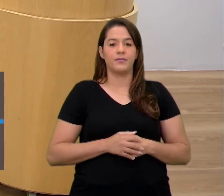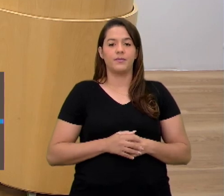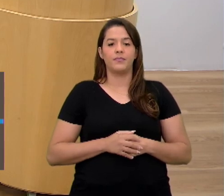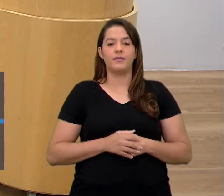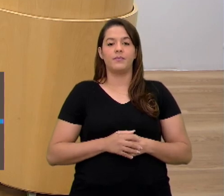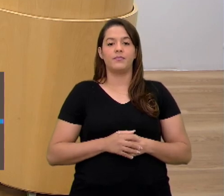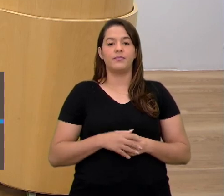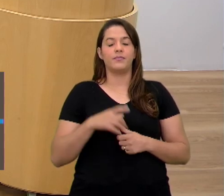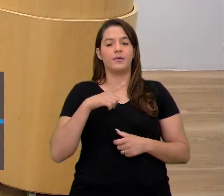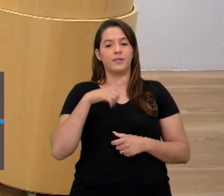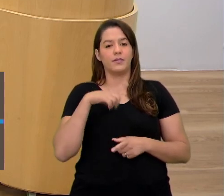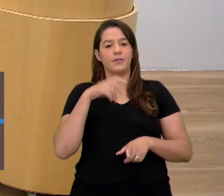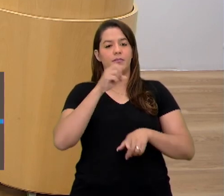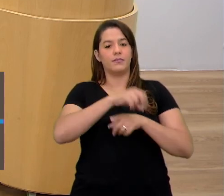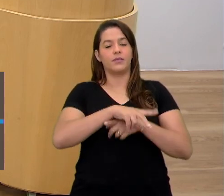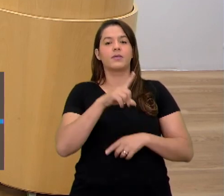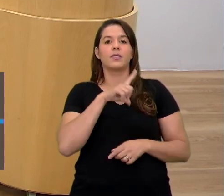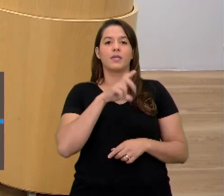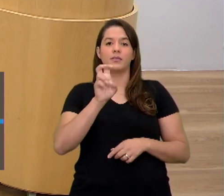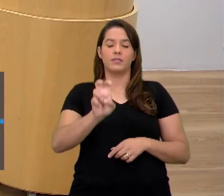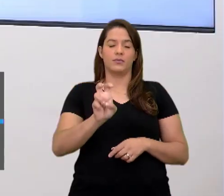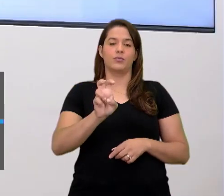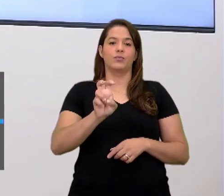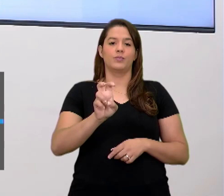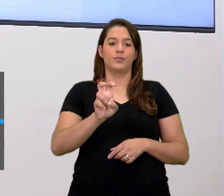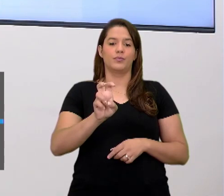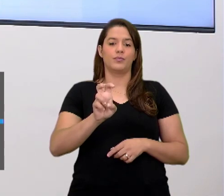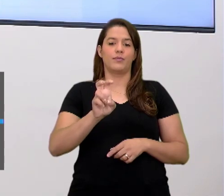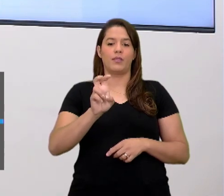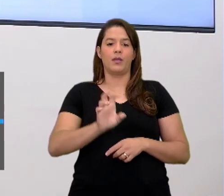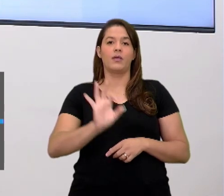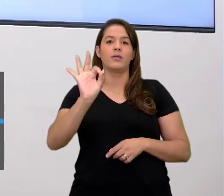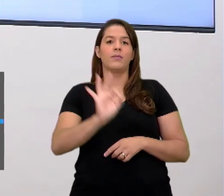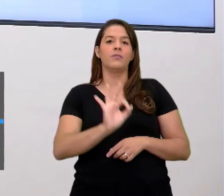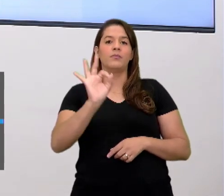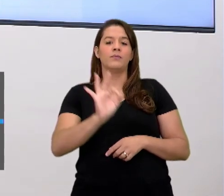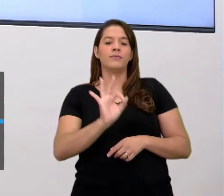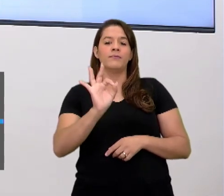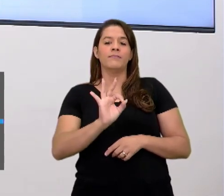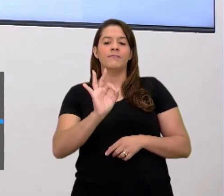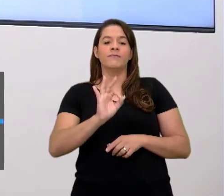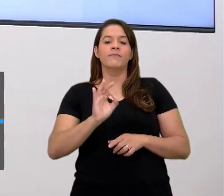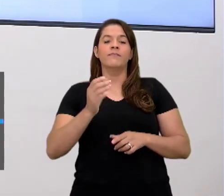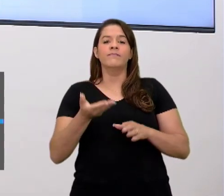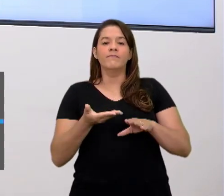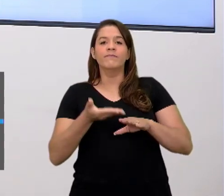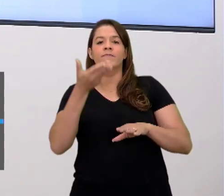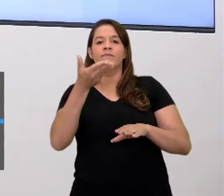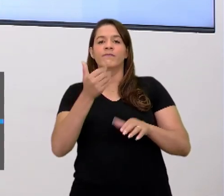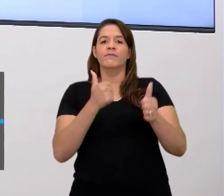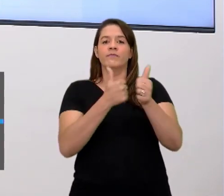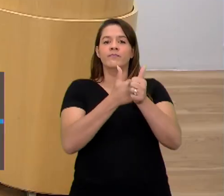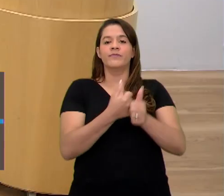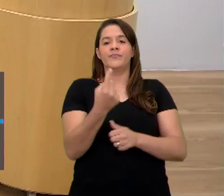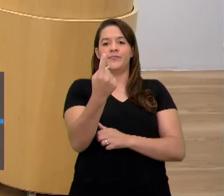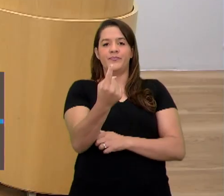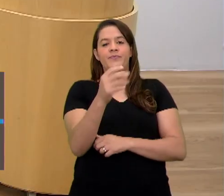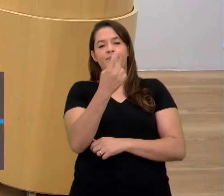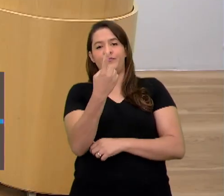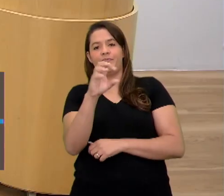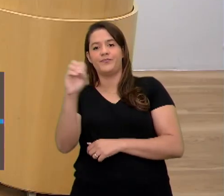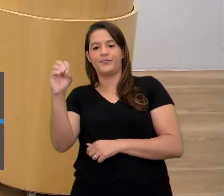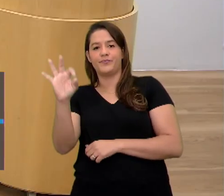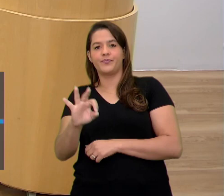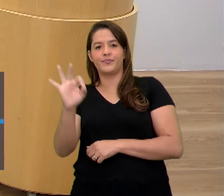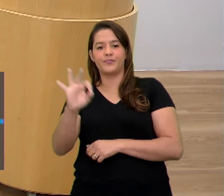com ocupação, 5. E o ideal é que esse índice seja o quê? Que esse índice tenda a quem? A 1. A 100%. Exatamente.